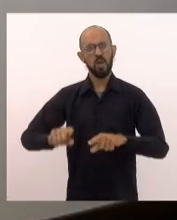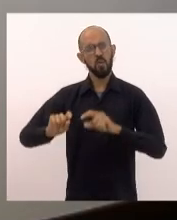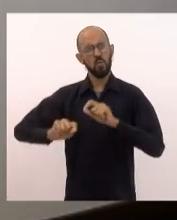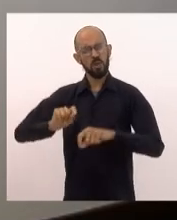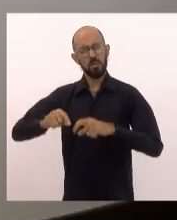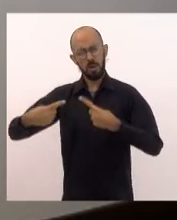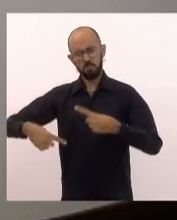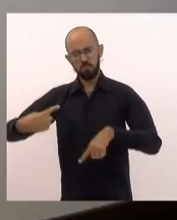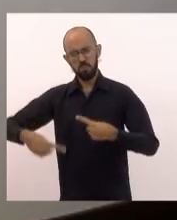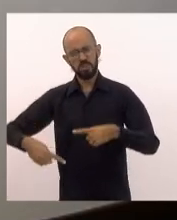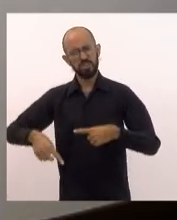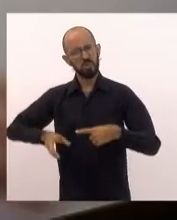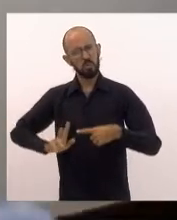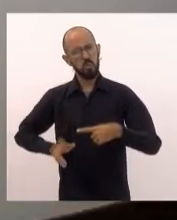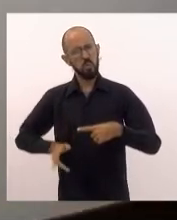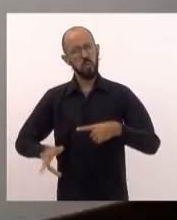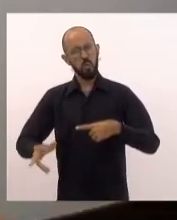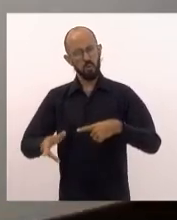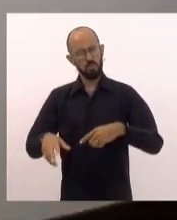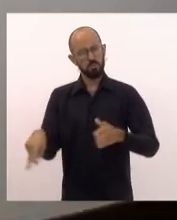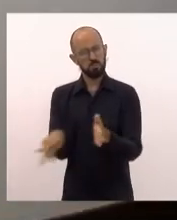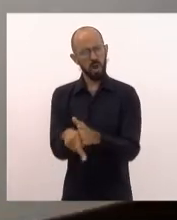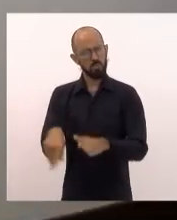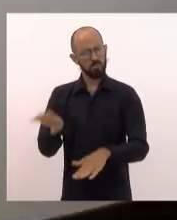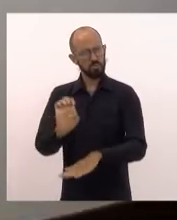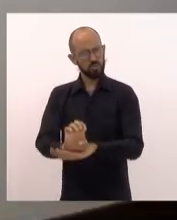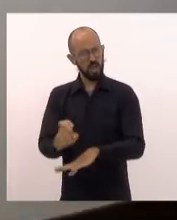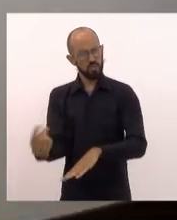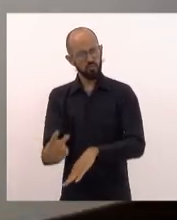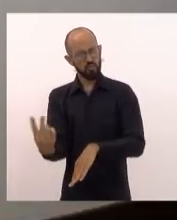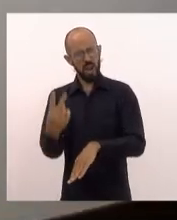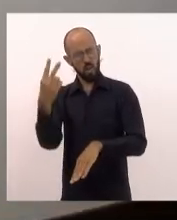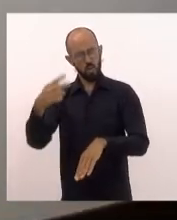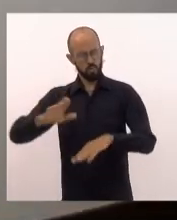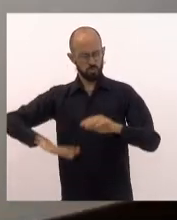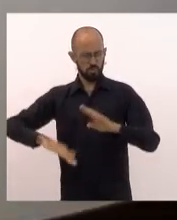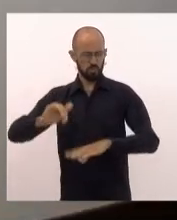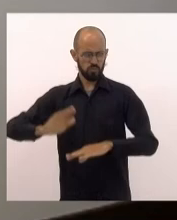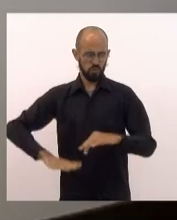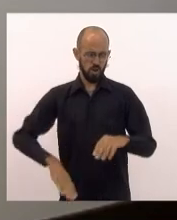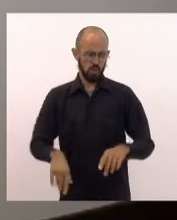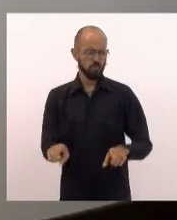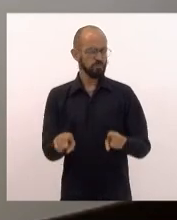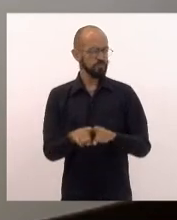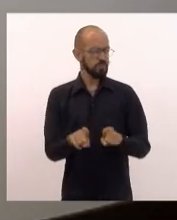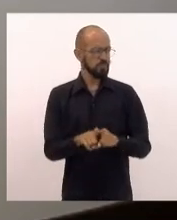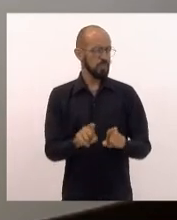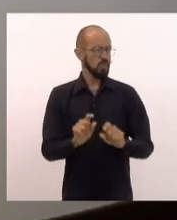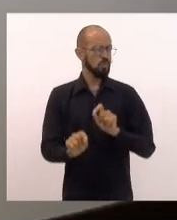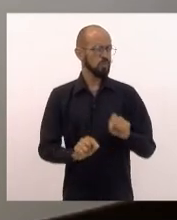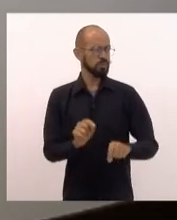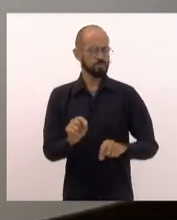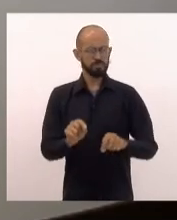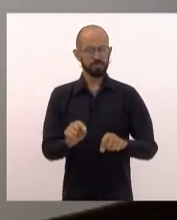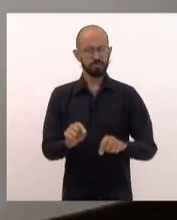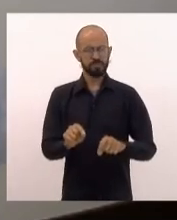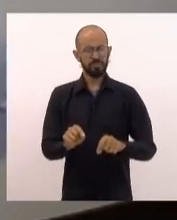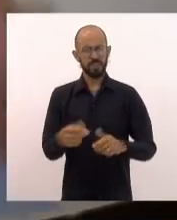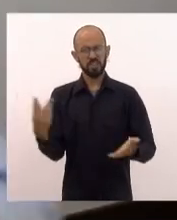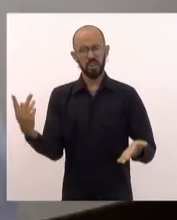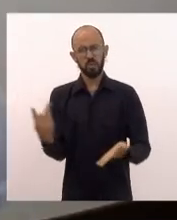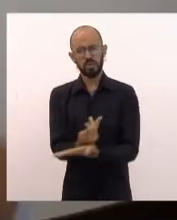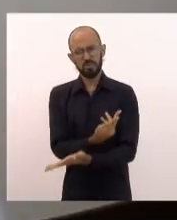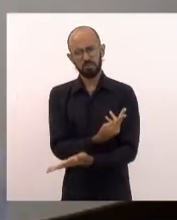política regular, estável, de Estado, de valorização dos profissionais de educação. E, ao mesmo tempo, esse episódio remete, deputado Tiaju,